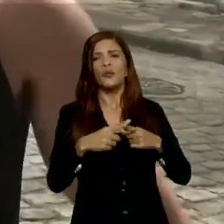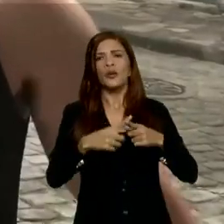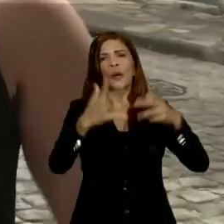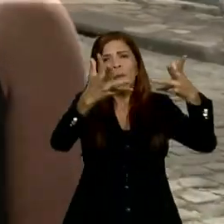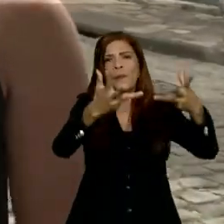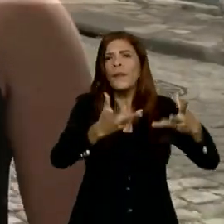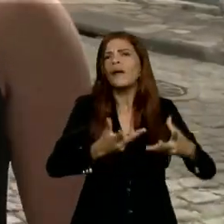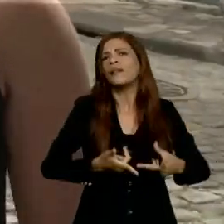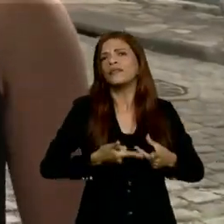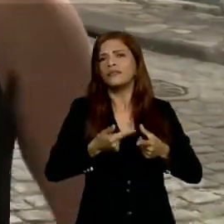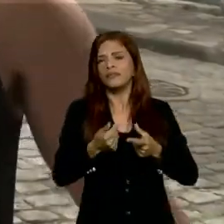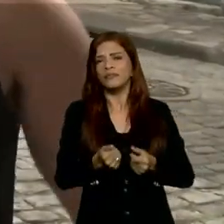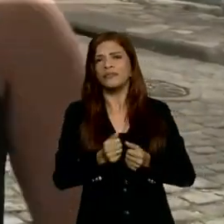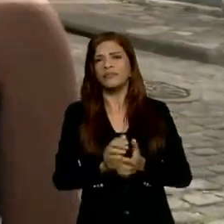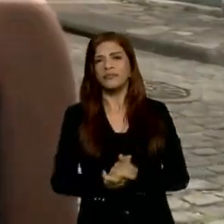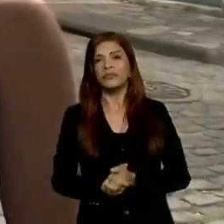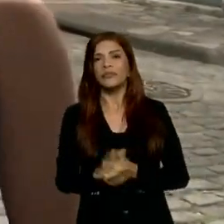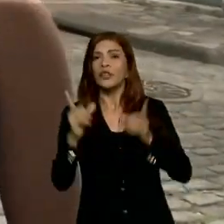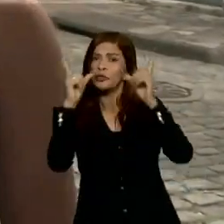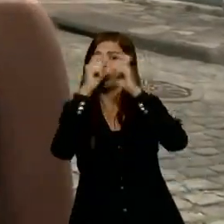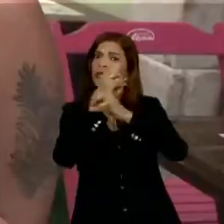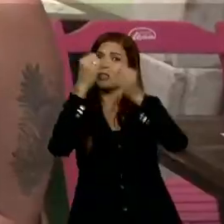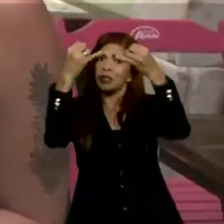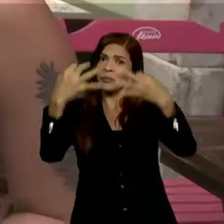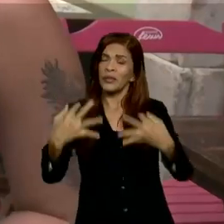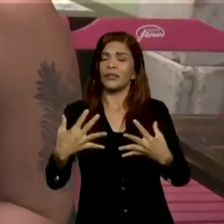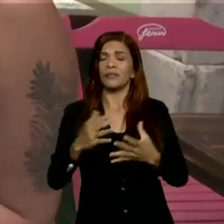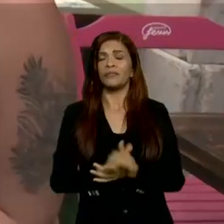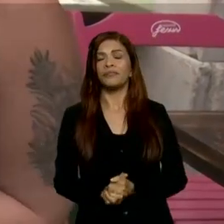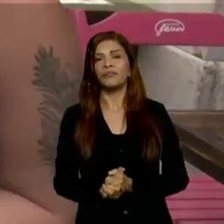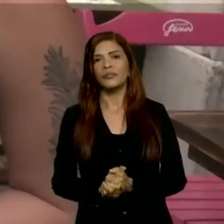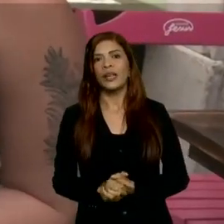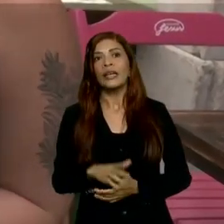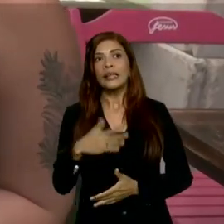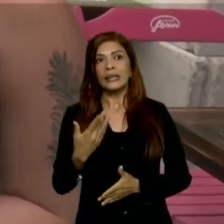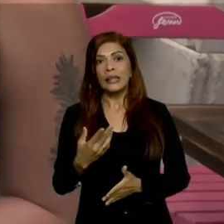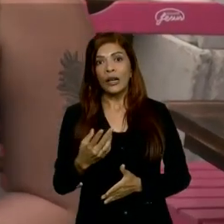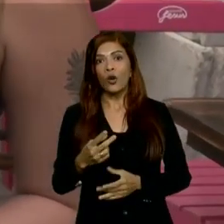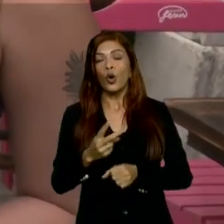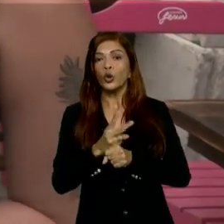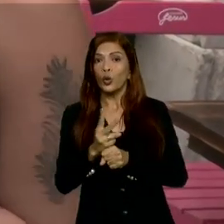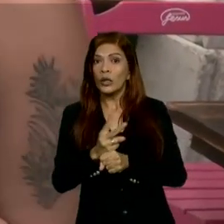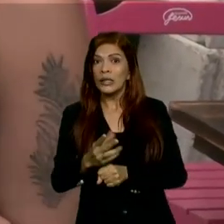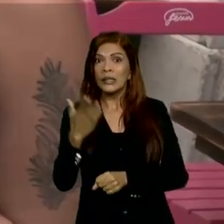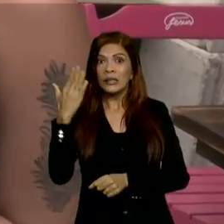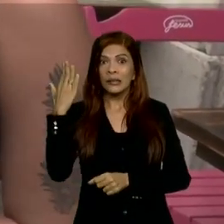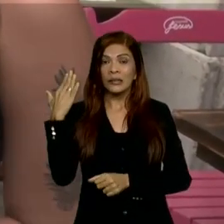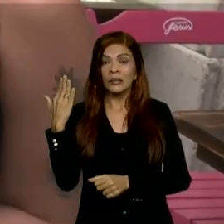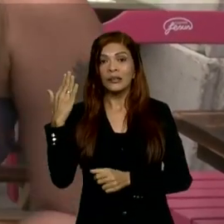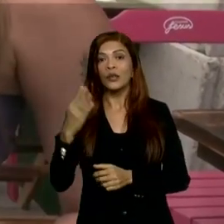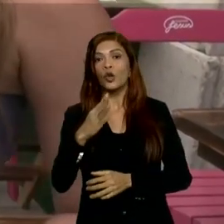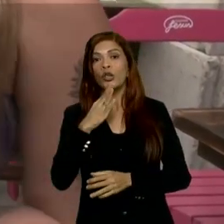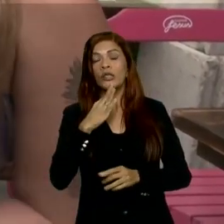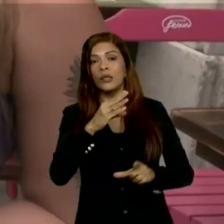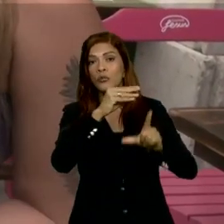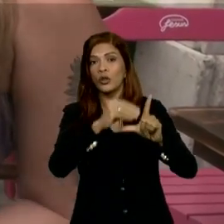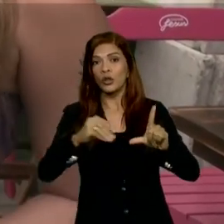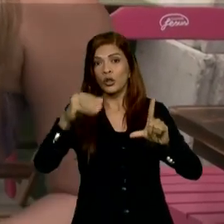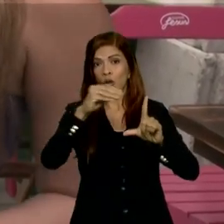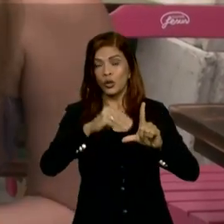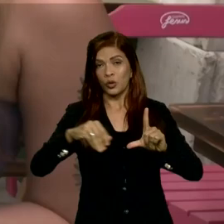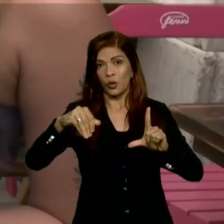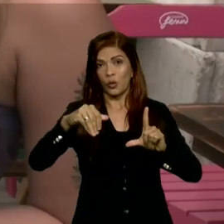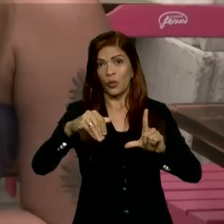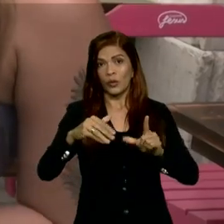coisa e difícil até de explicar como é nós viemos há do anos atrás conhecemos os lençóis e então nós